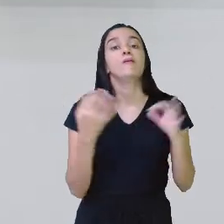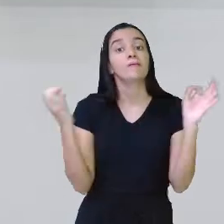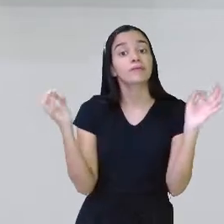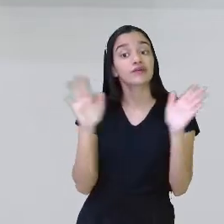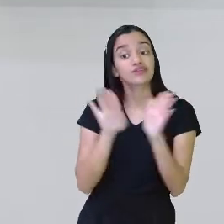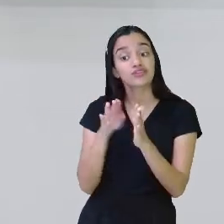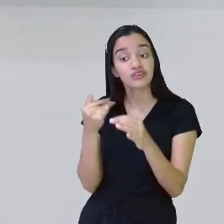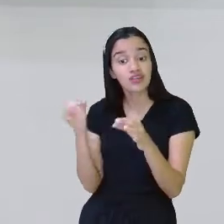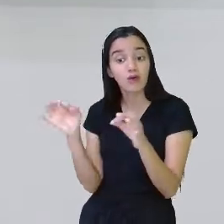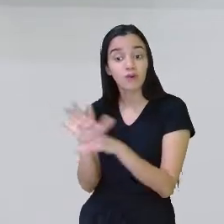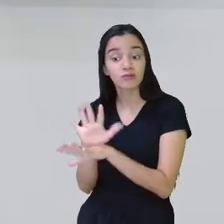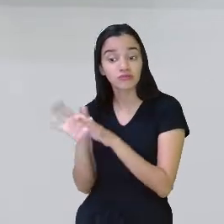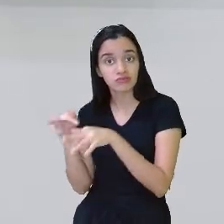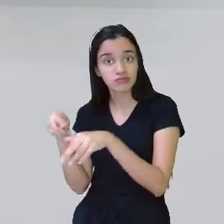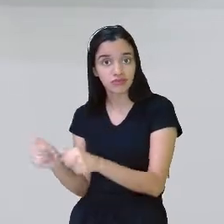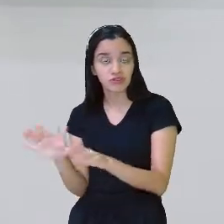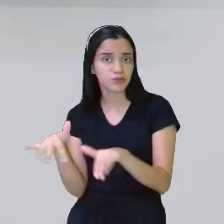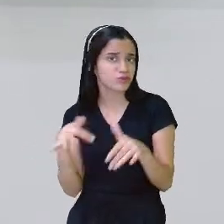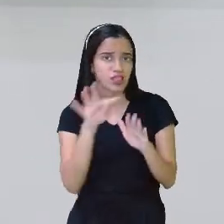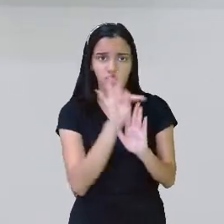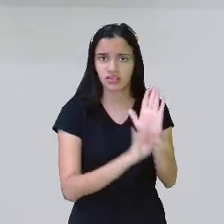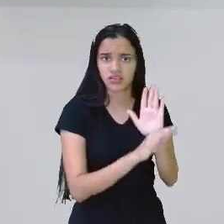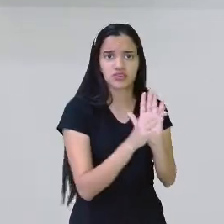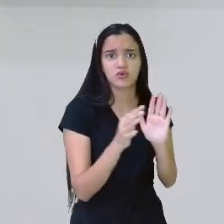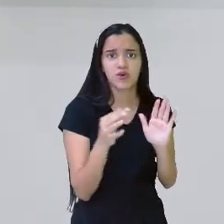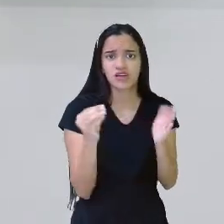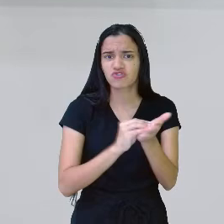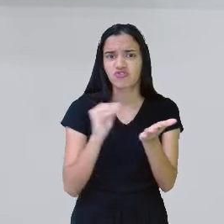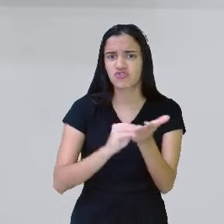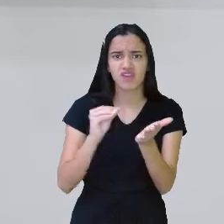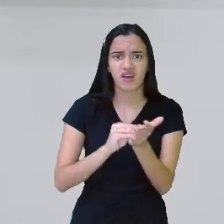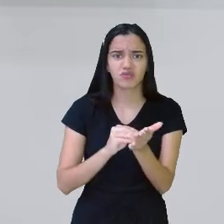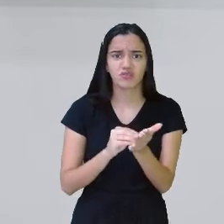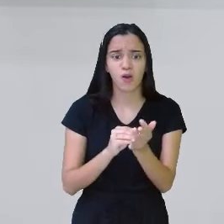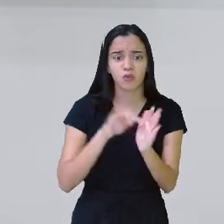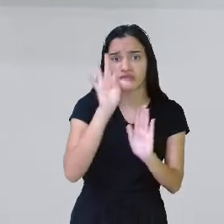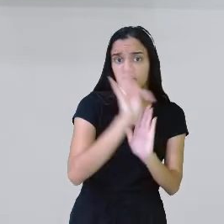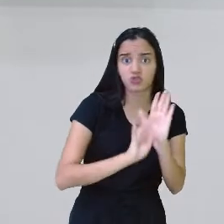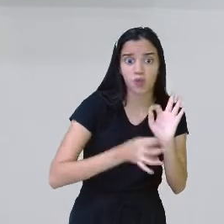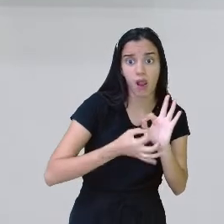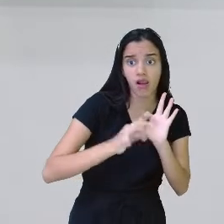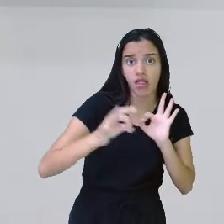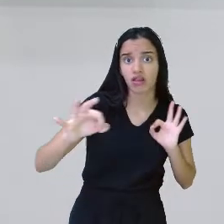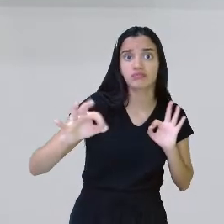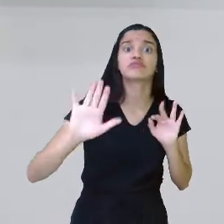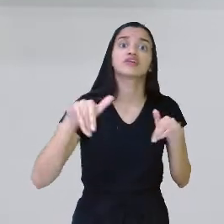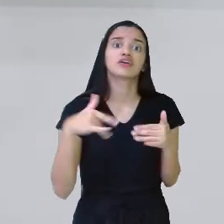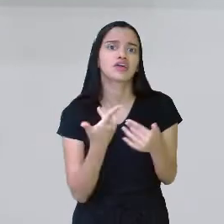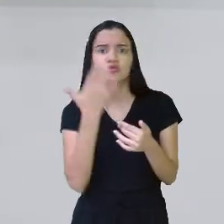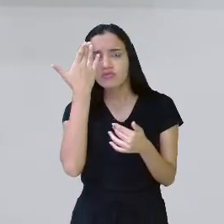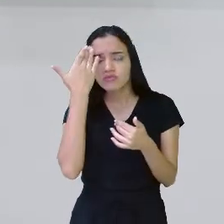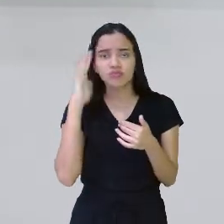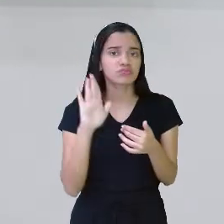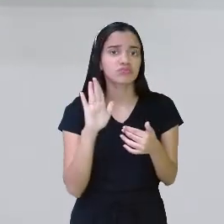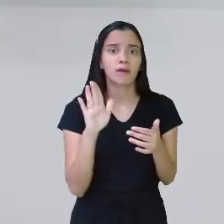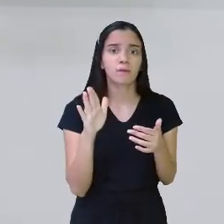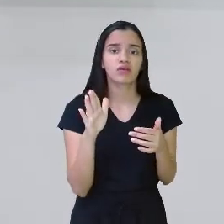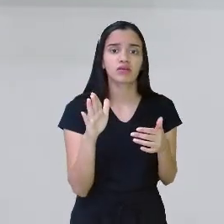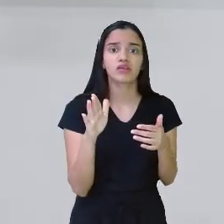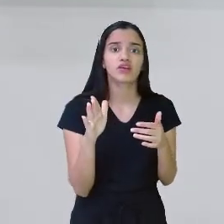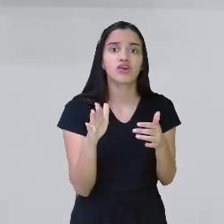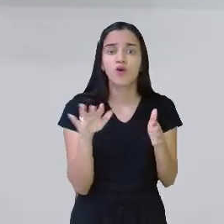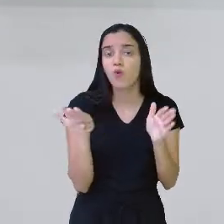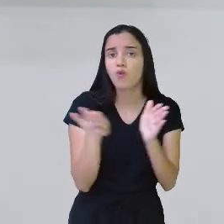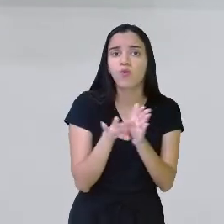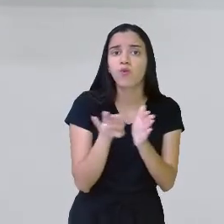Um texto sem conclusão parece ser um texto sem fim. Parece ser um texto em que você não sabe onde